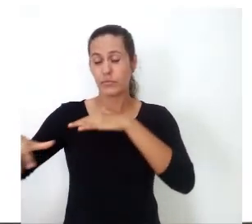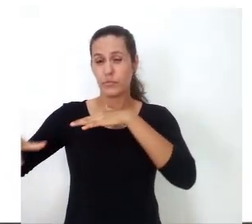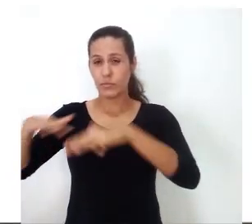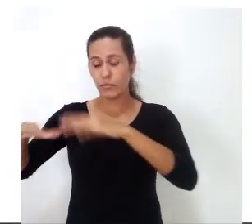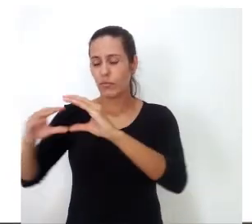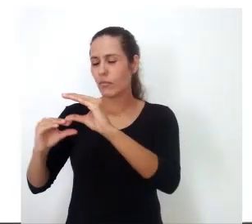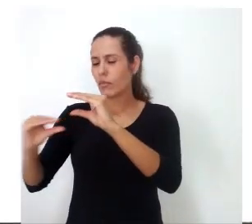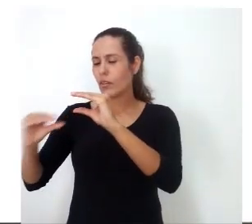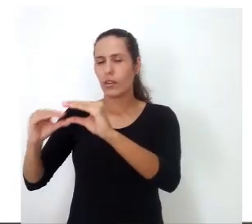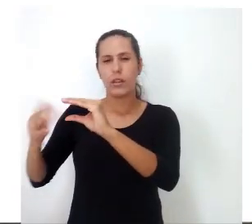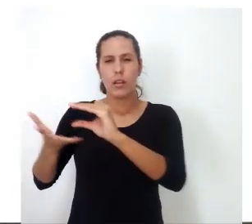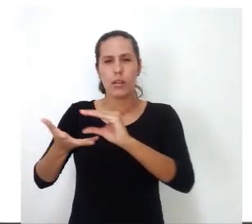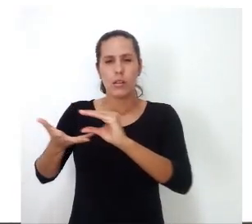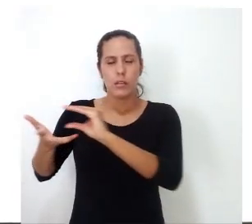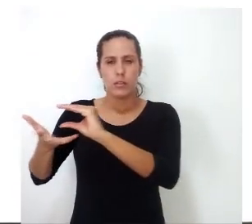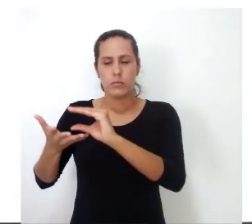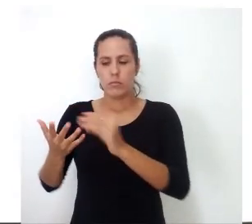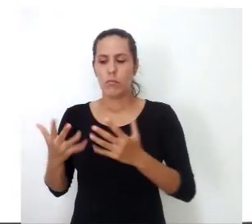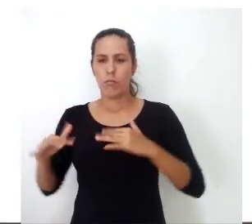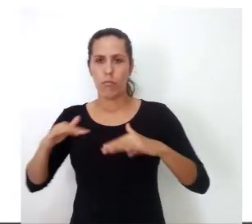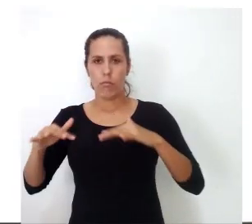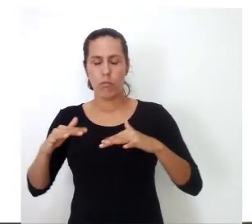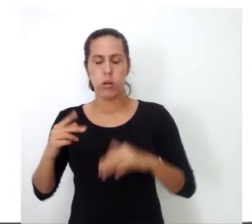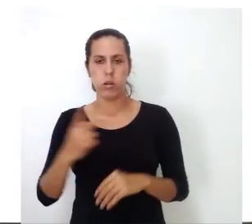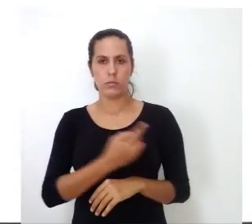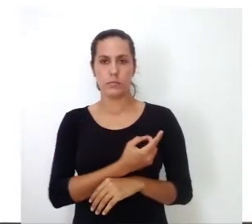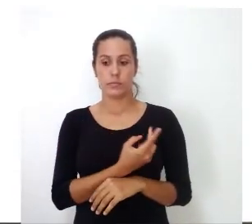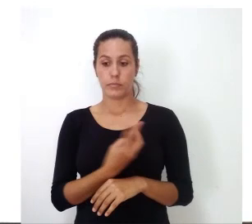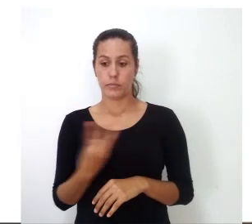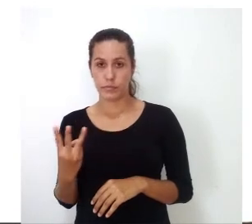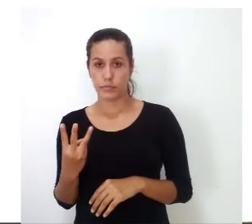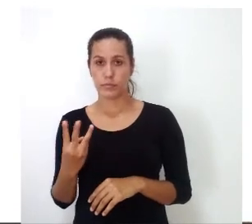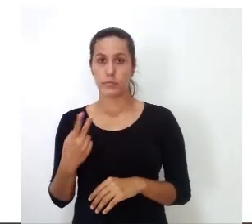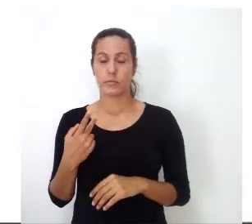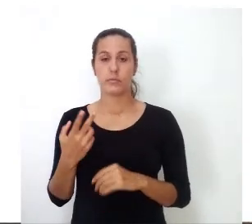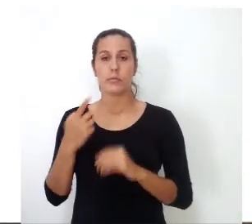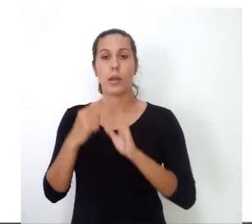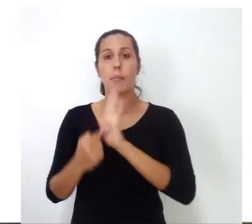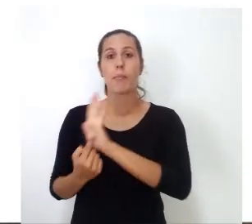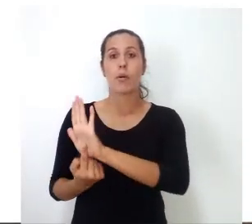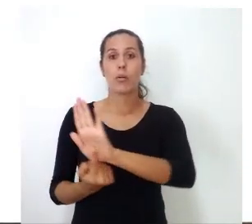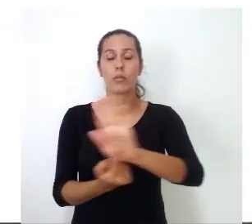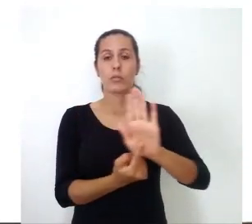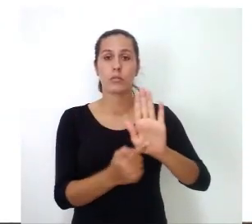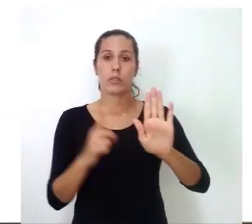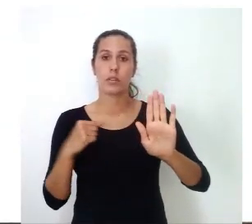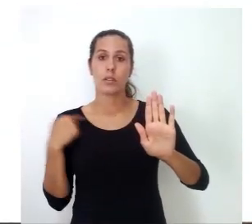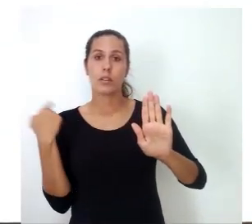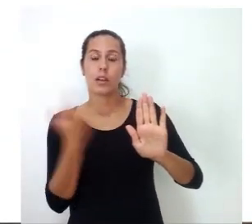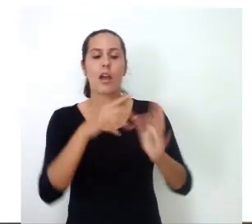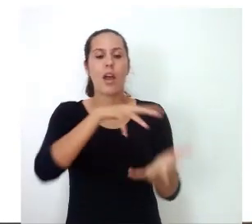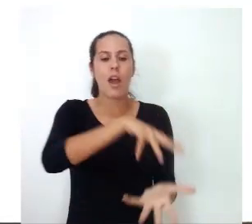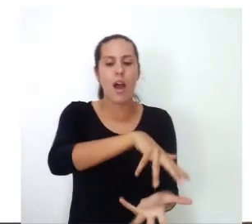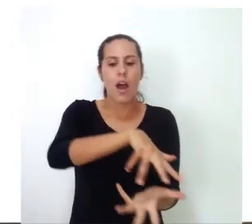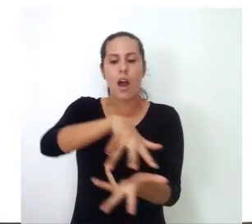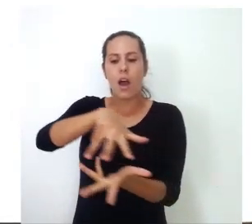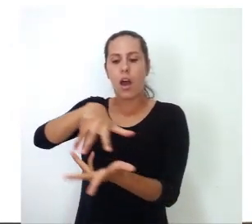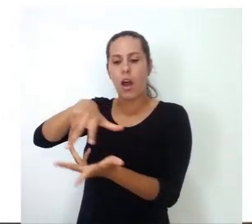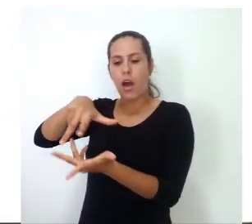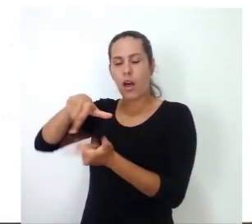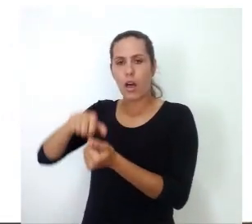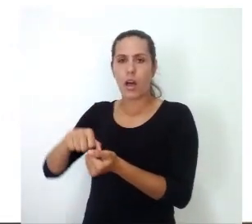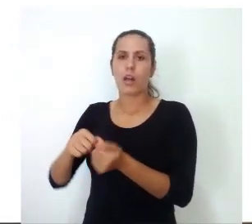ao terremoto, ele vai dar a vocês uma precisão que nossa Terra, ela